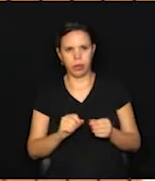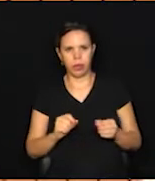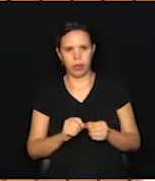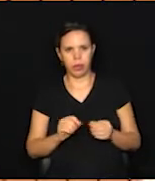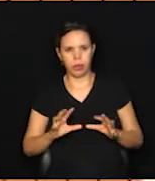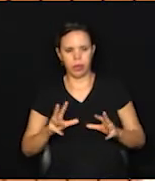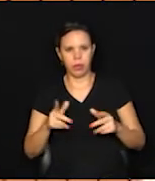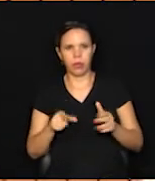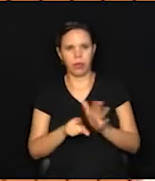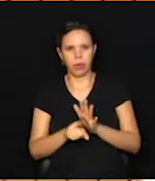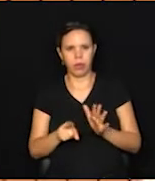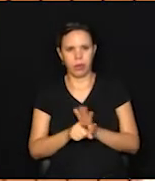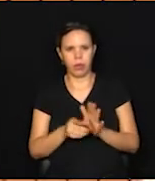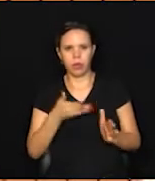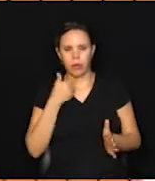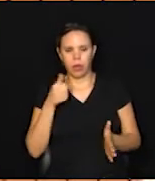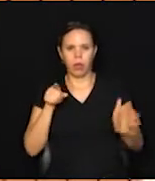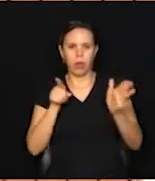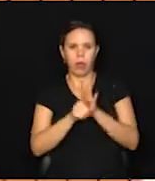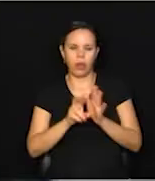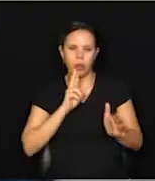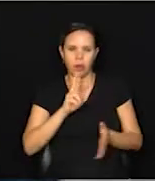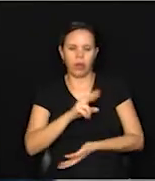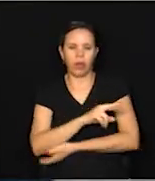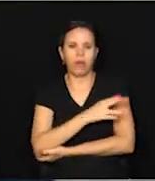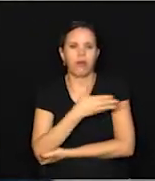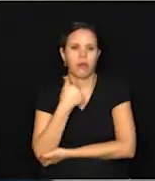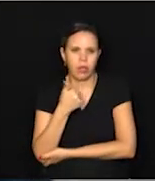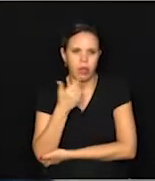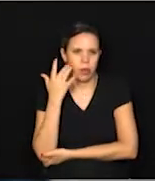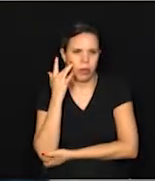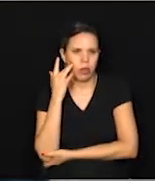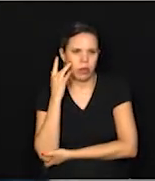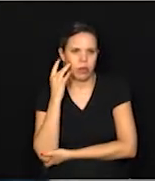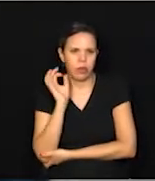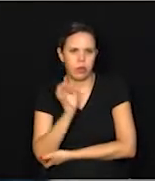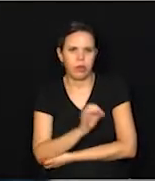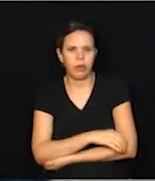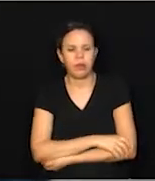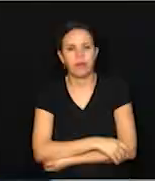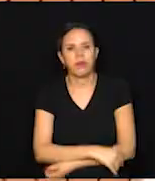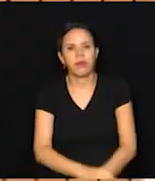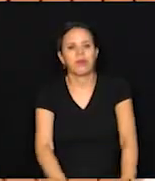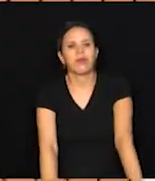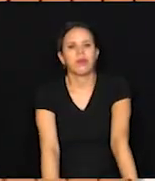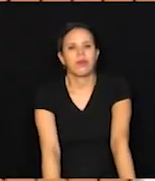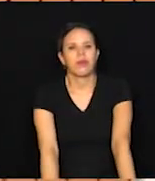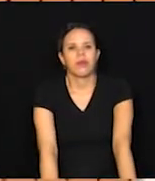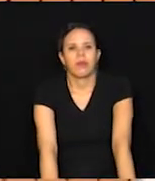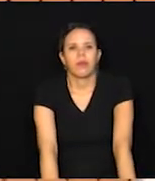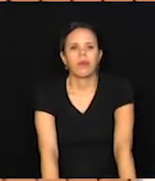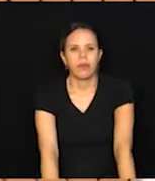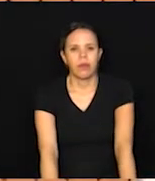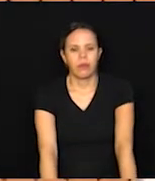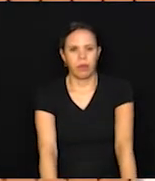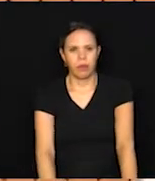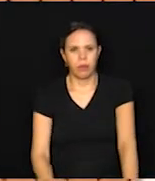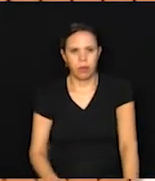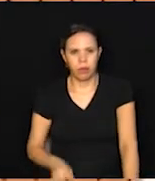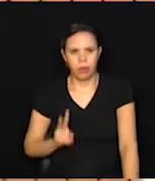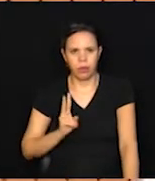as perguntas. Melhor, vai fazendo a pergunta e vai respondendo, né? Tá bom, mais. Então vamos lá. O doutor Sérgio, vamos seguir